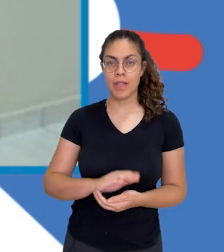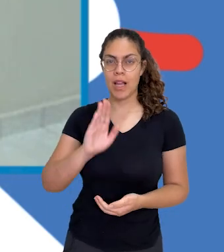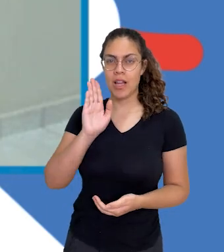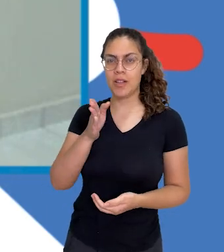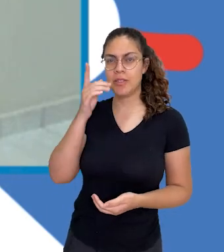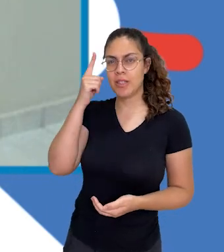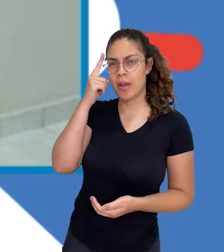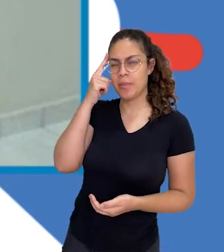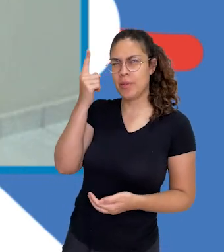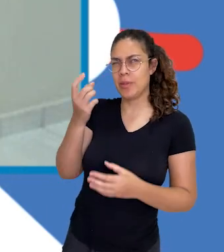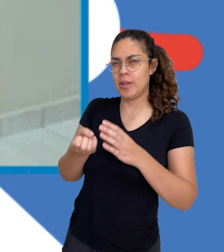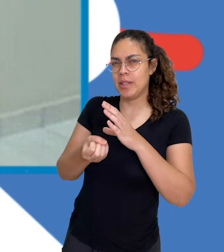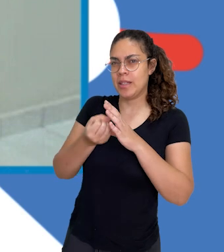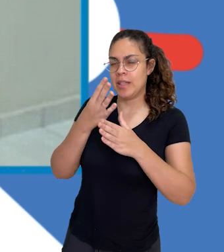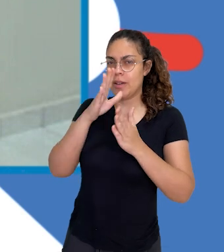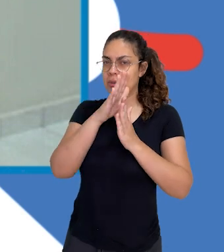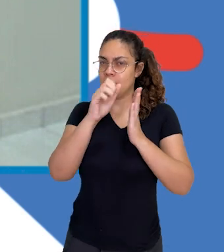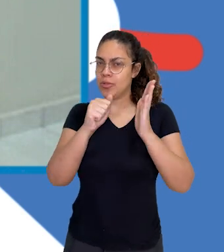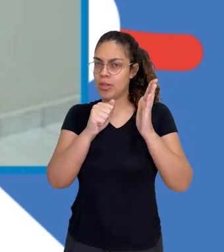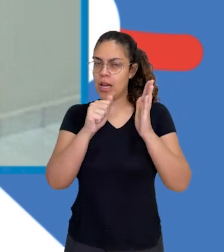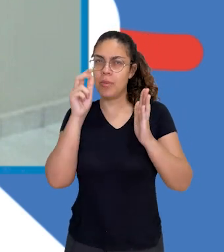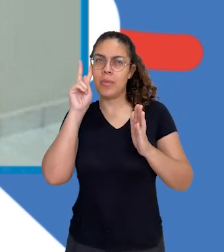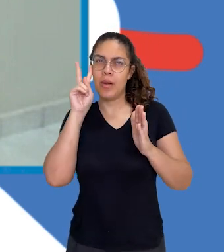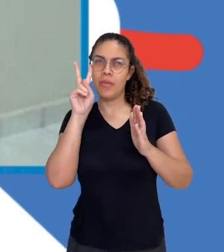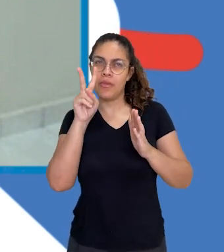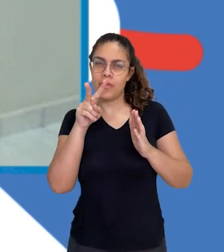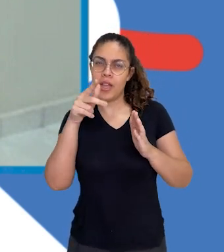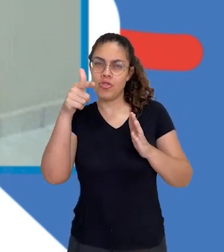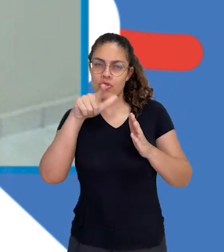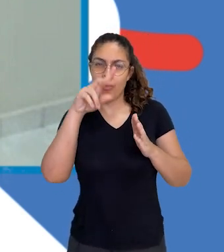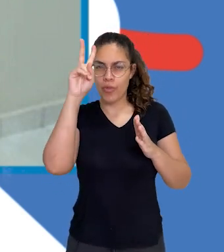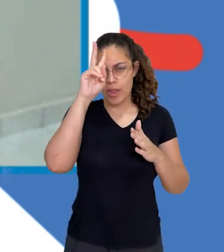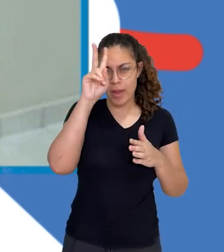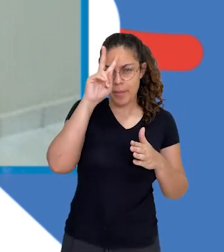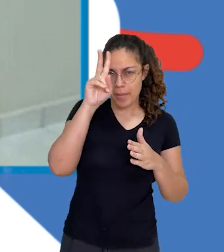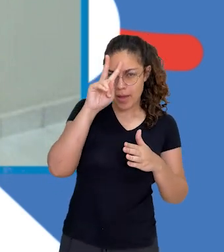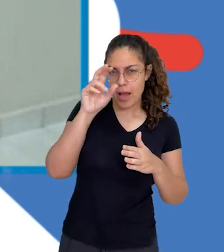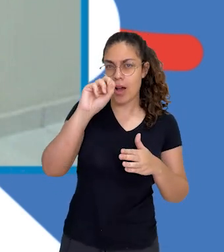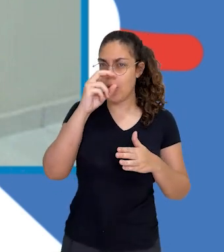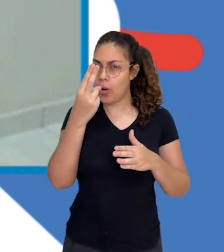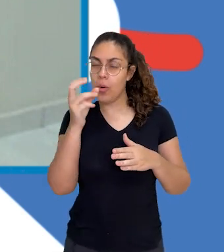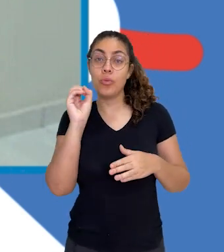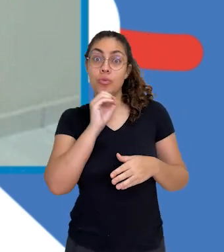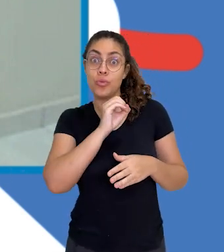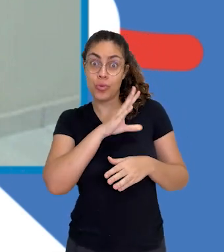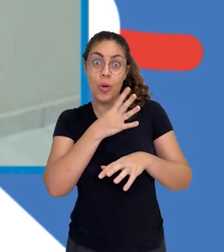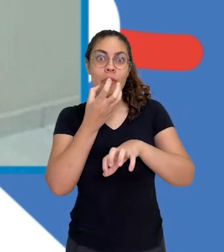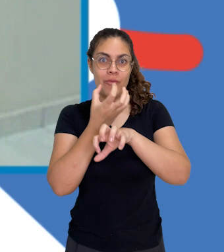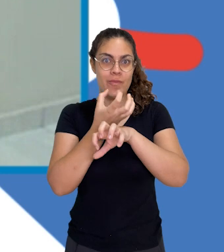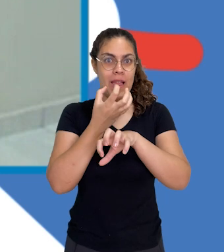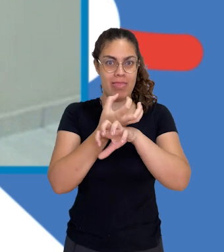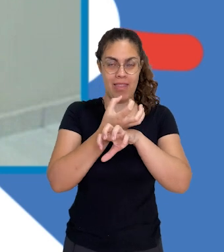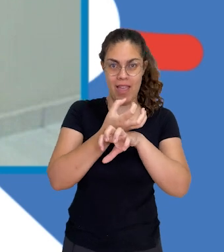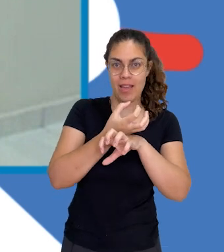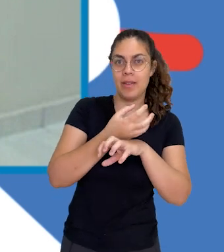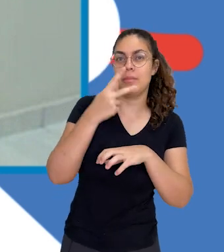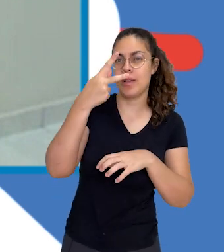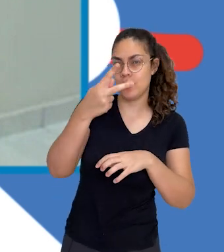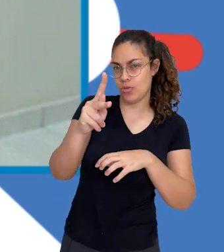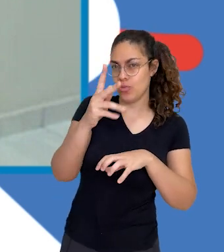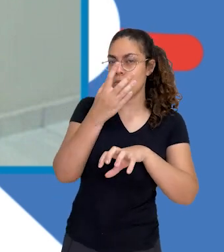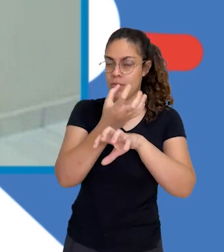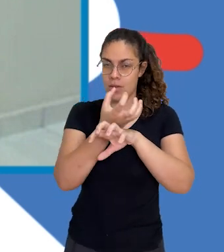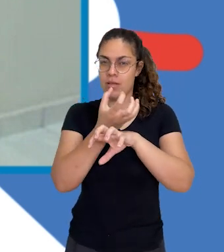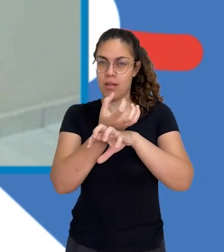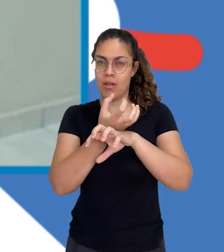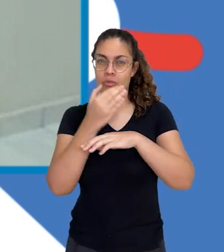Já pensou em aliar uma atividade de revisão de um conteúdo ou a apresentação de um novo conteúdo da sua disciplina com